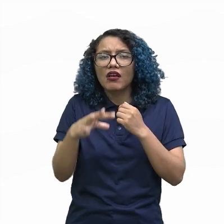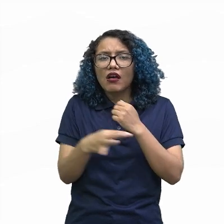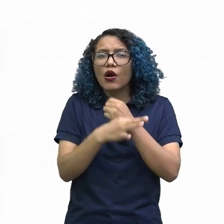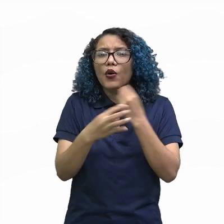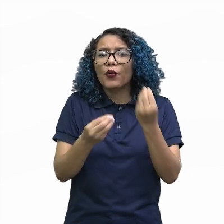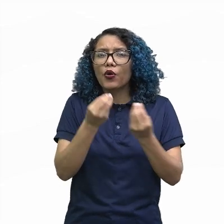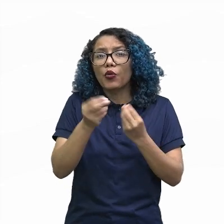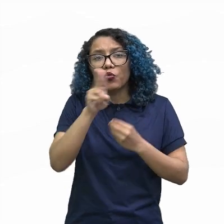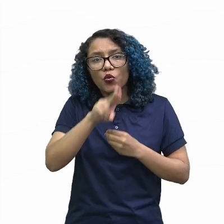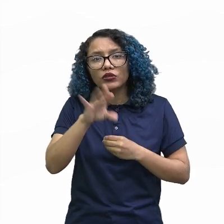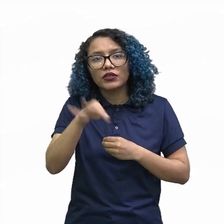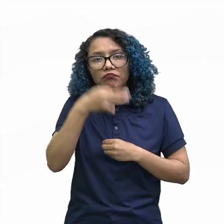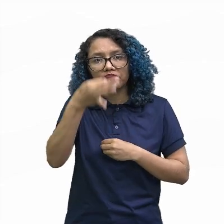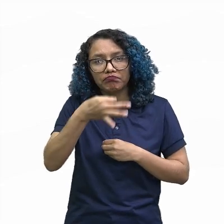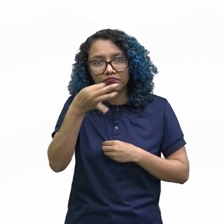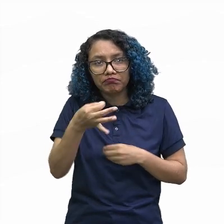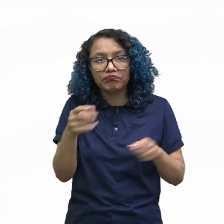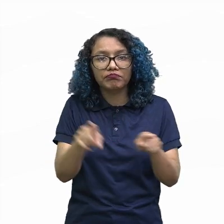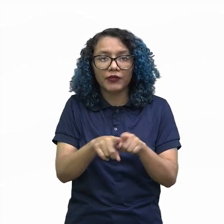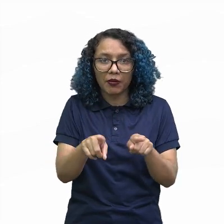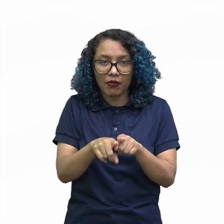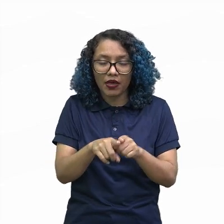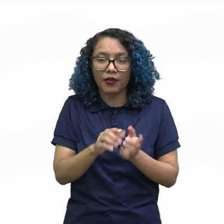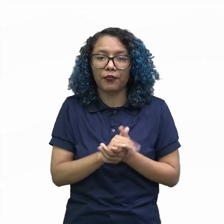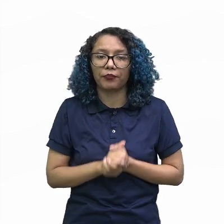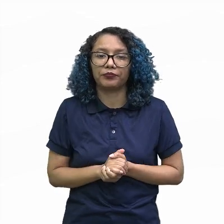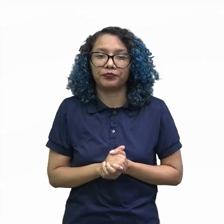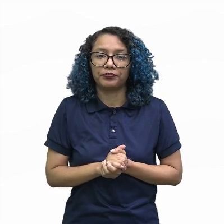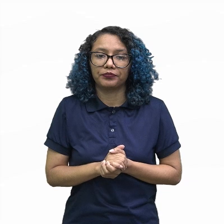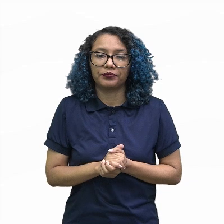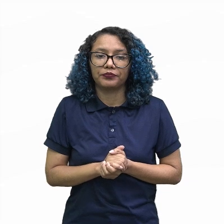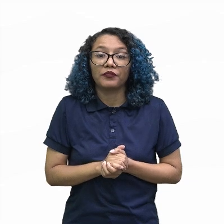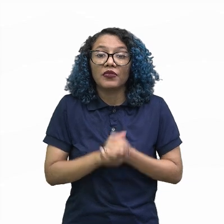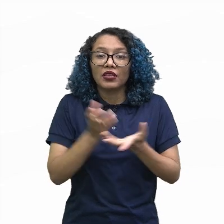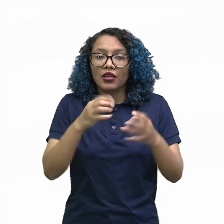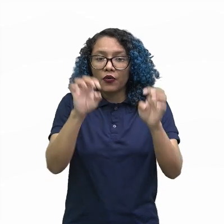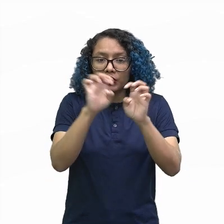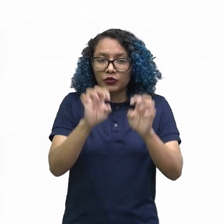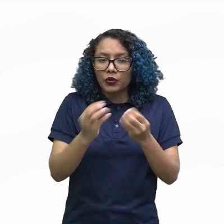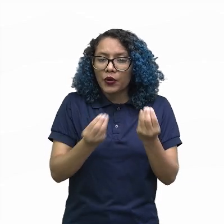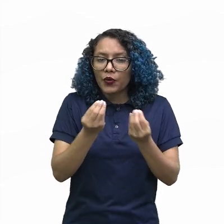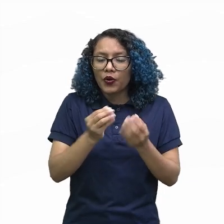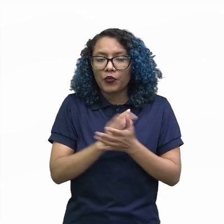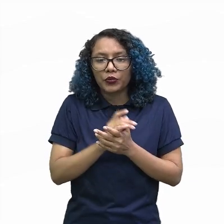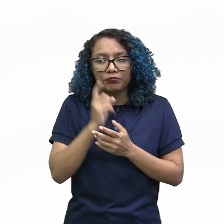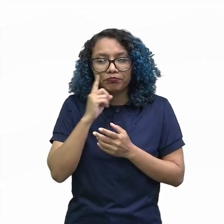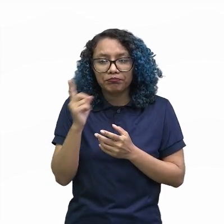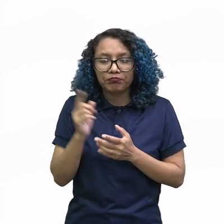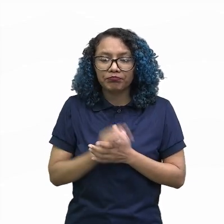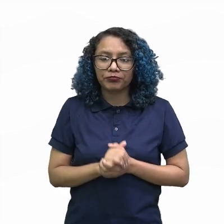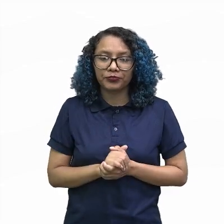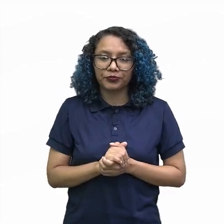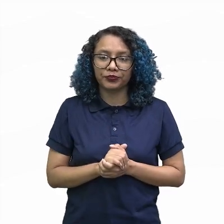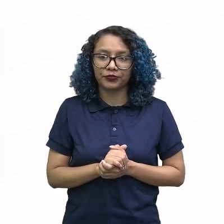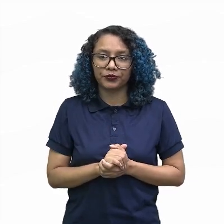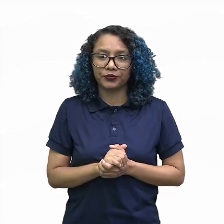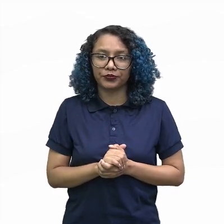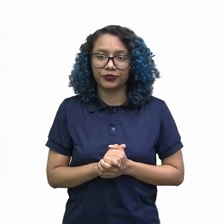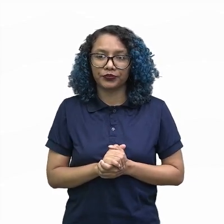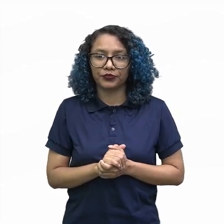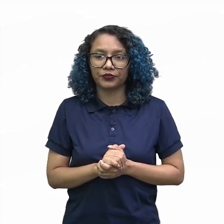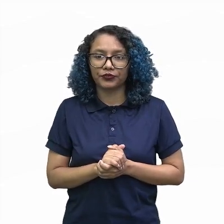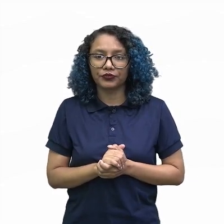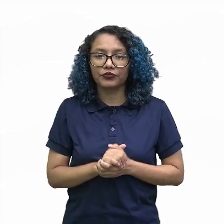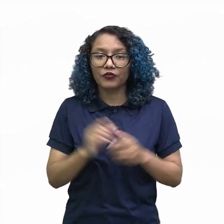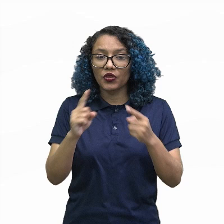de argumentos. Ok? A estrutura desse texto, colocando para vocês, percebam que ele vai ter esse